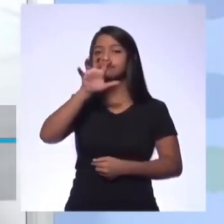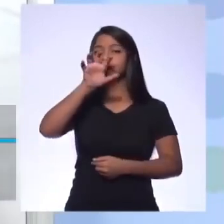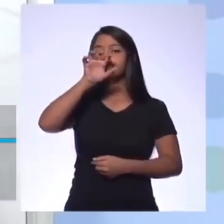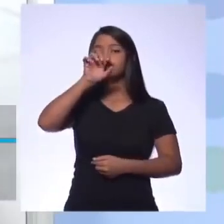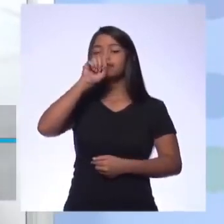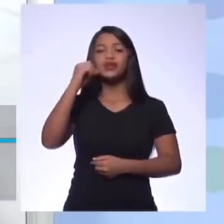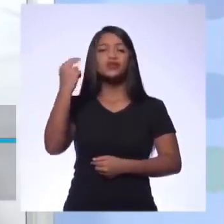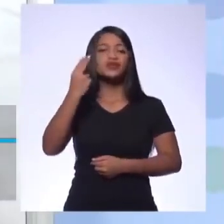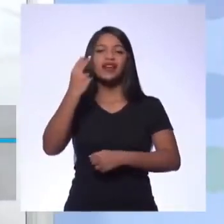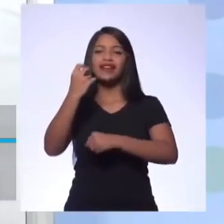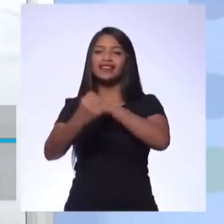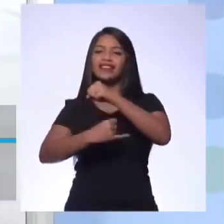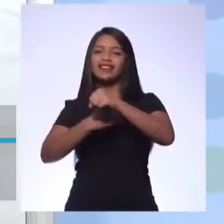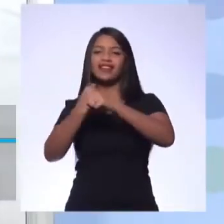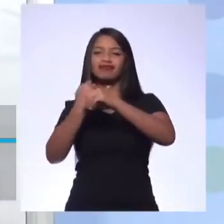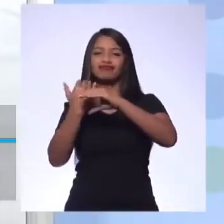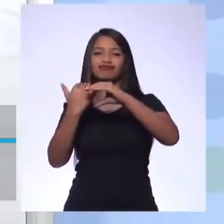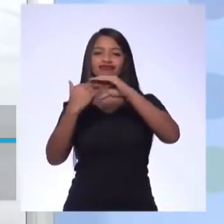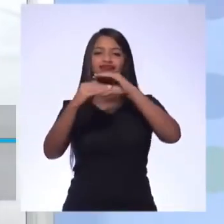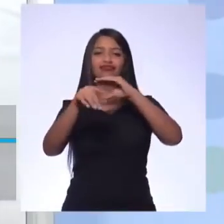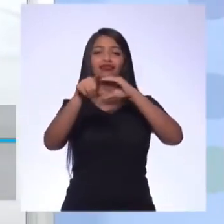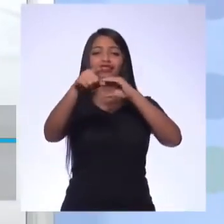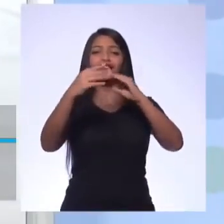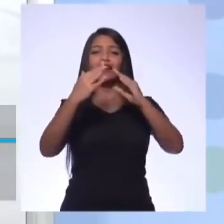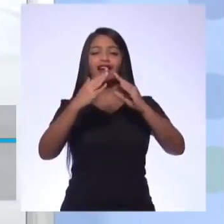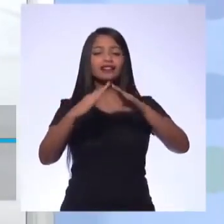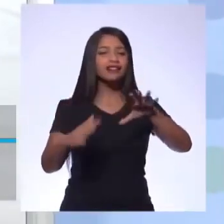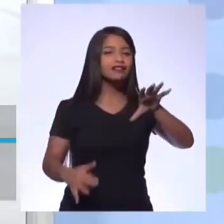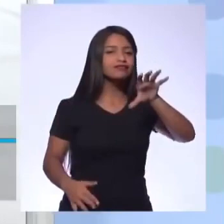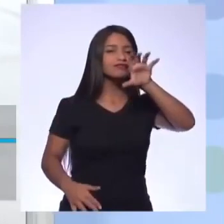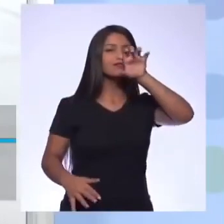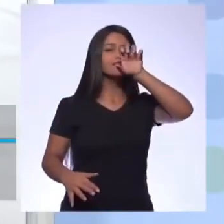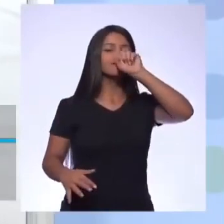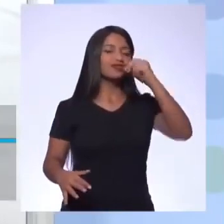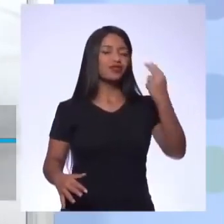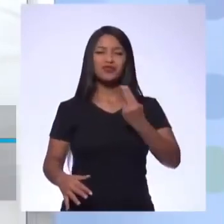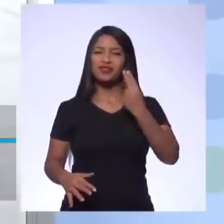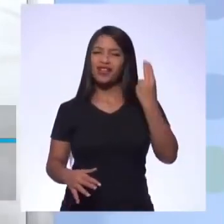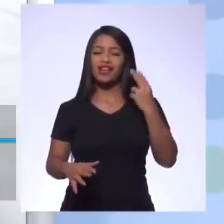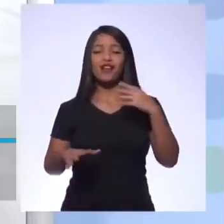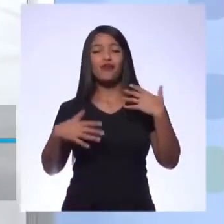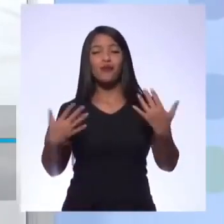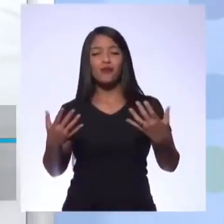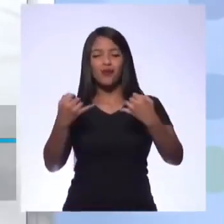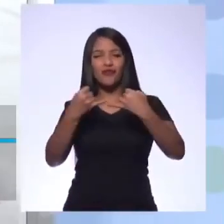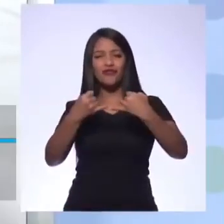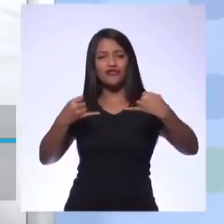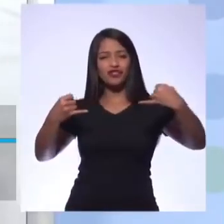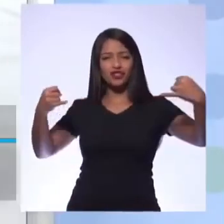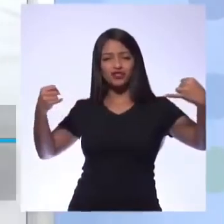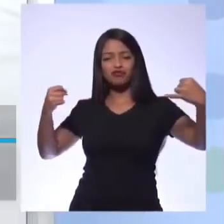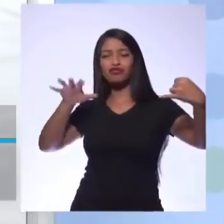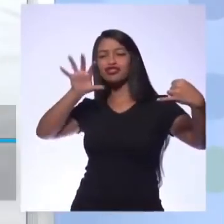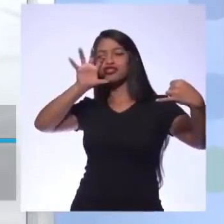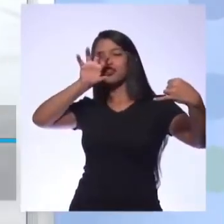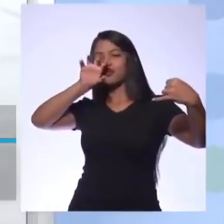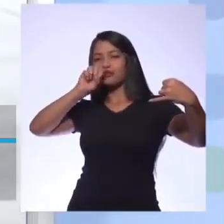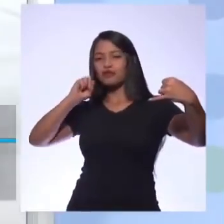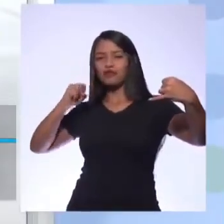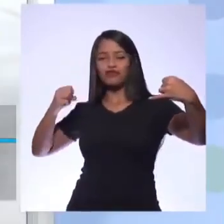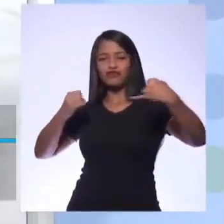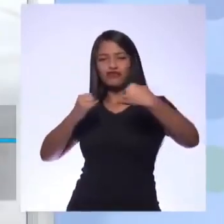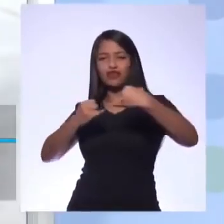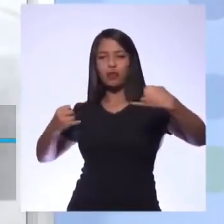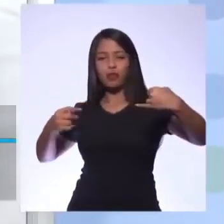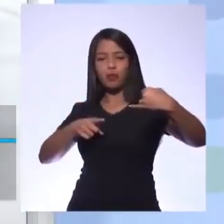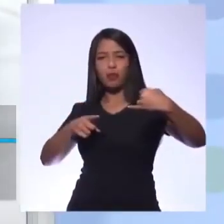cheiro pela internet, nem por cabos transmissíveis aí de sinal digital, enfim, não dá para fazer isso.